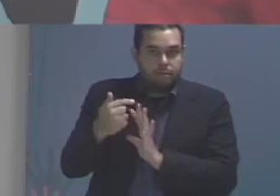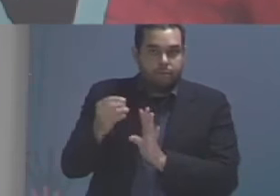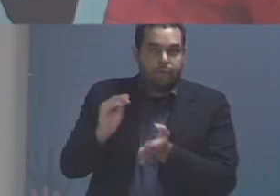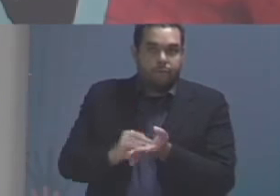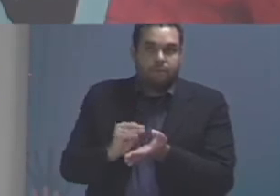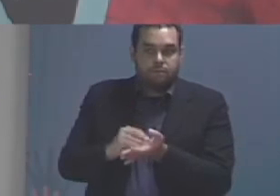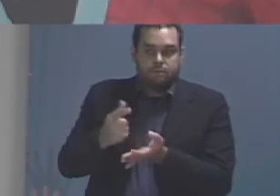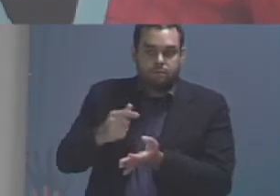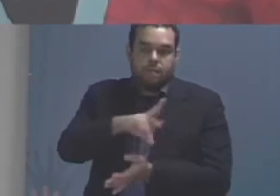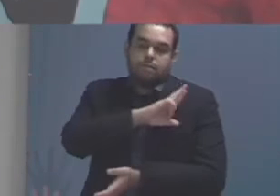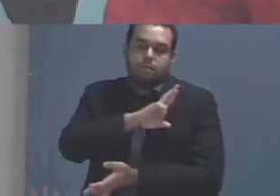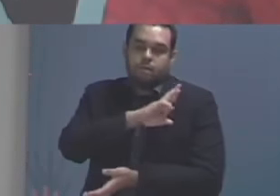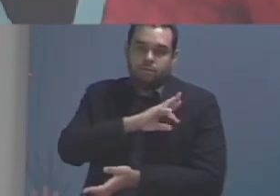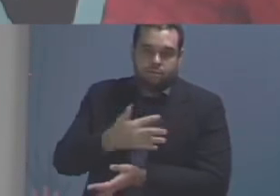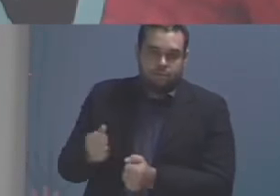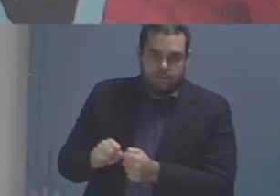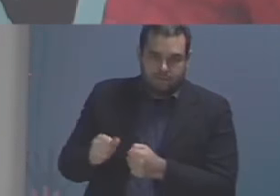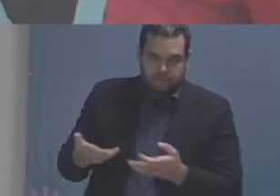deles. Né?